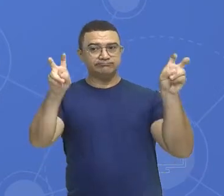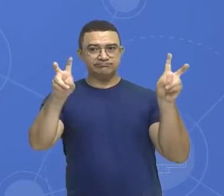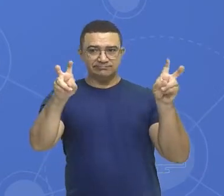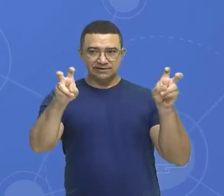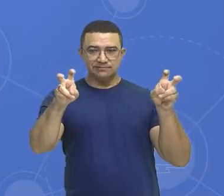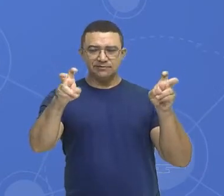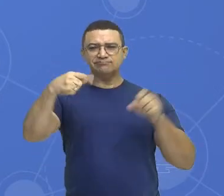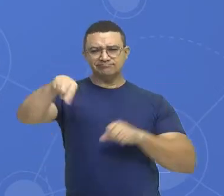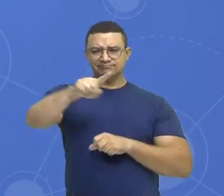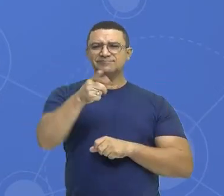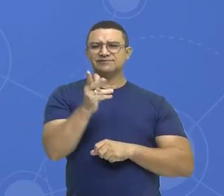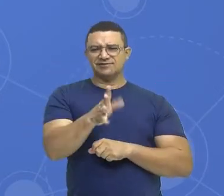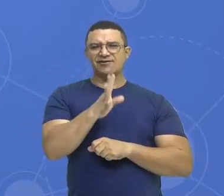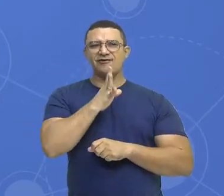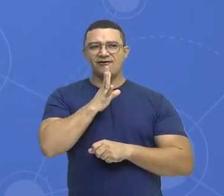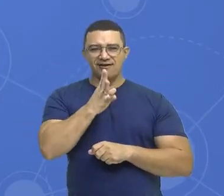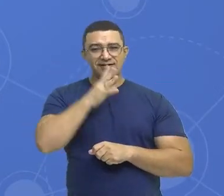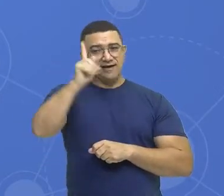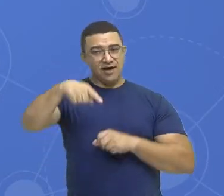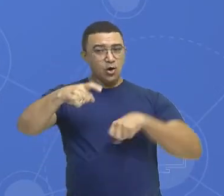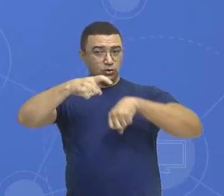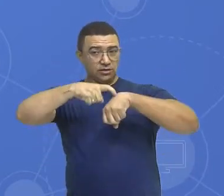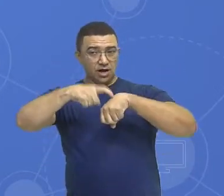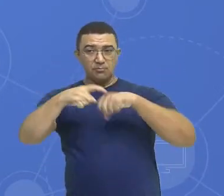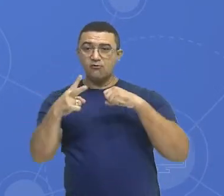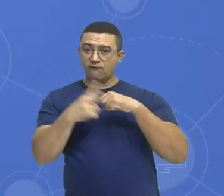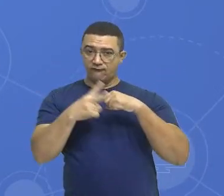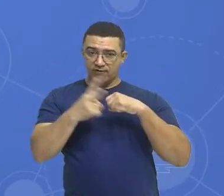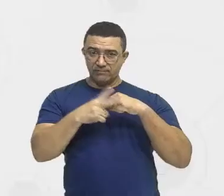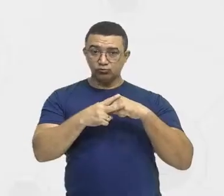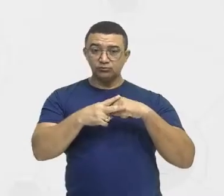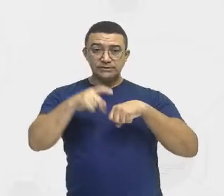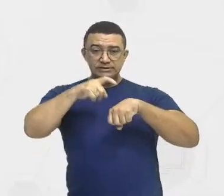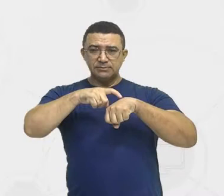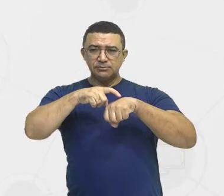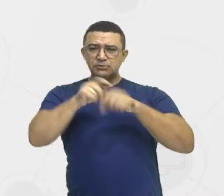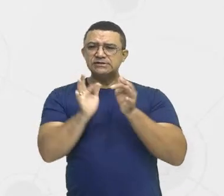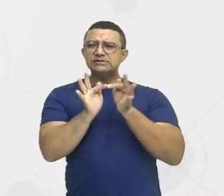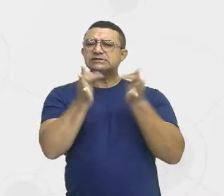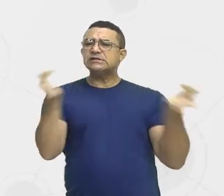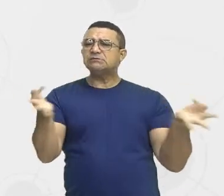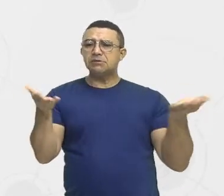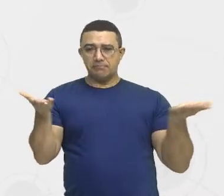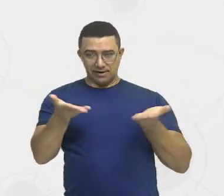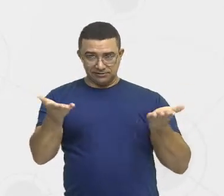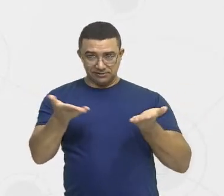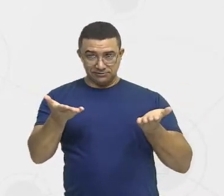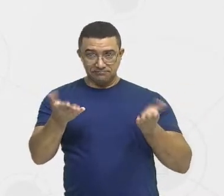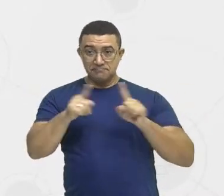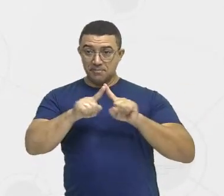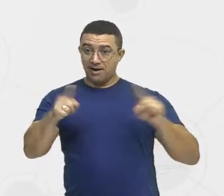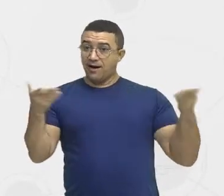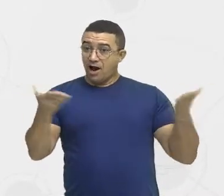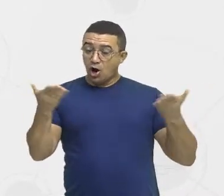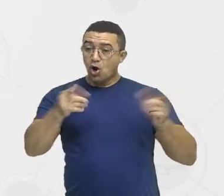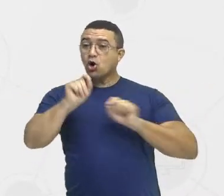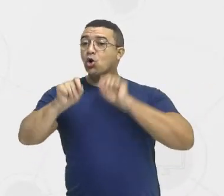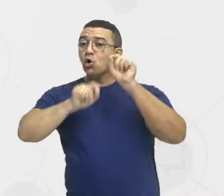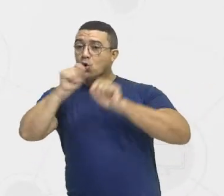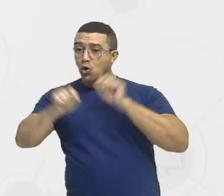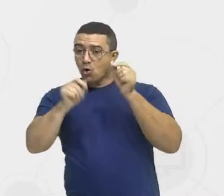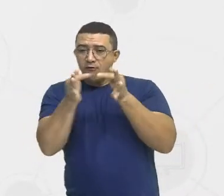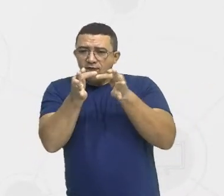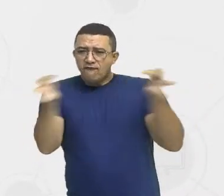já conhecemos, né? Que é um tempo verbal, o the simple present, né? O presente simples, só que agora na forma